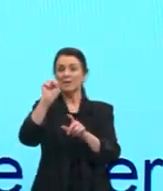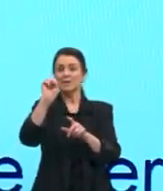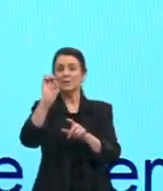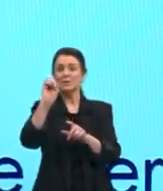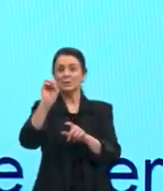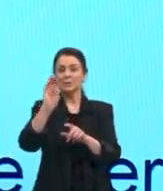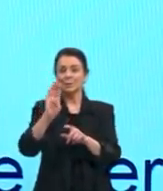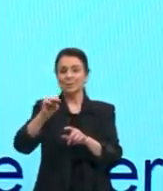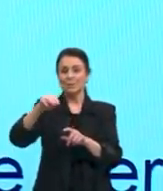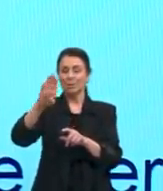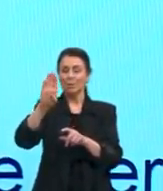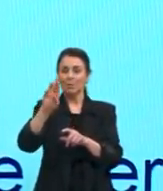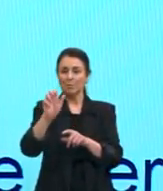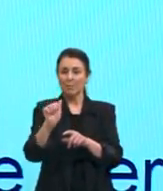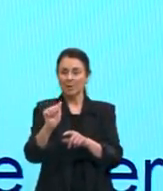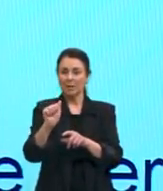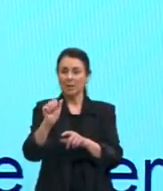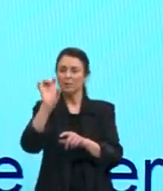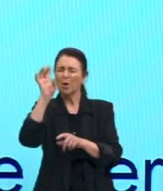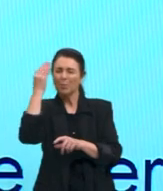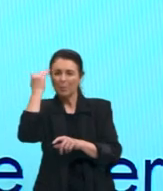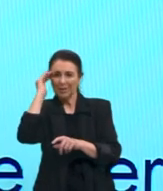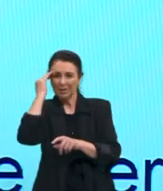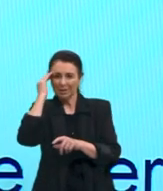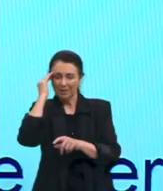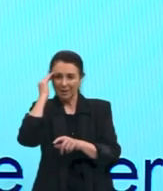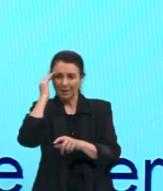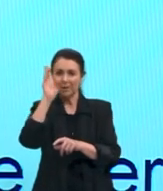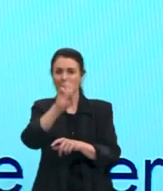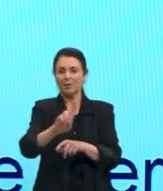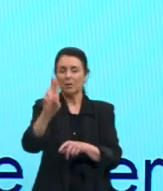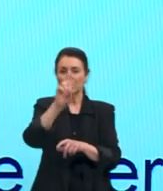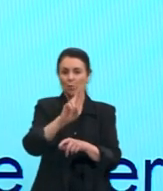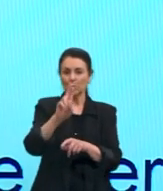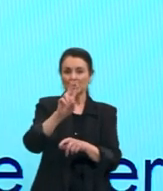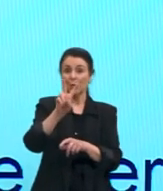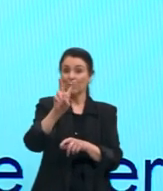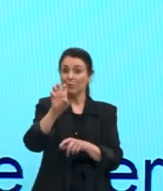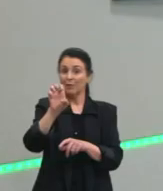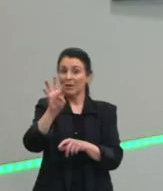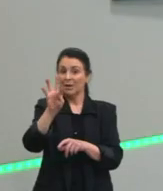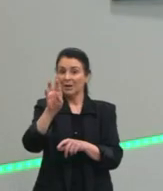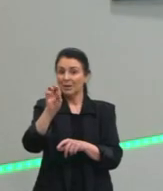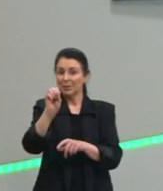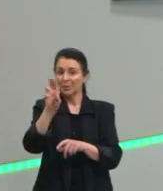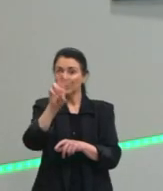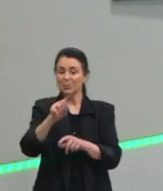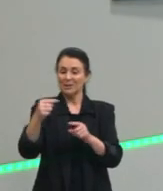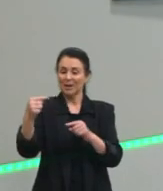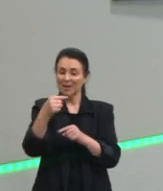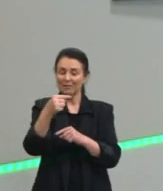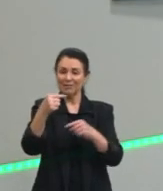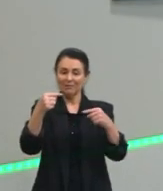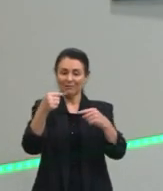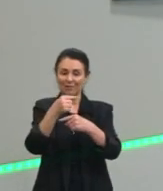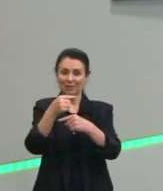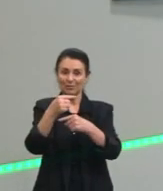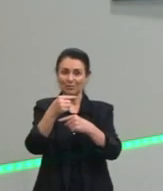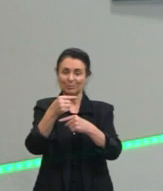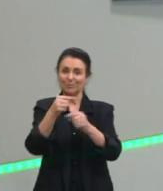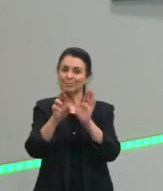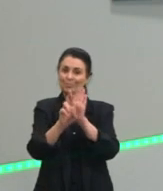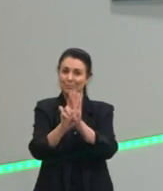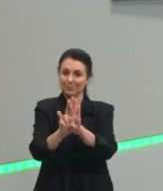isso aqui é só para vocês entenderem que vetor a gente usa as flechinhas para representar bom então